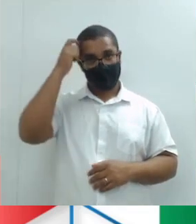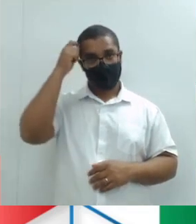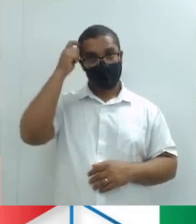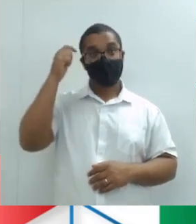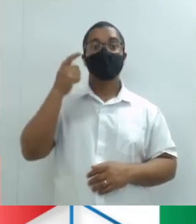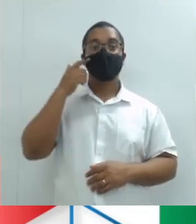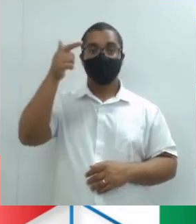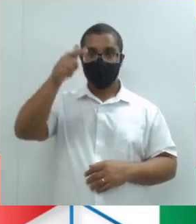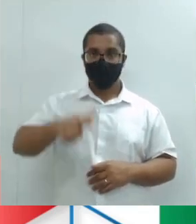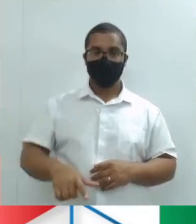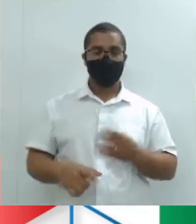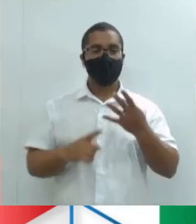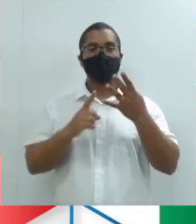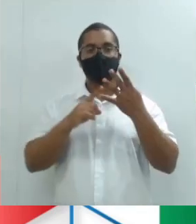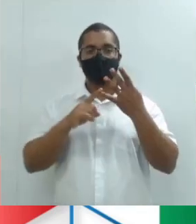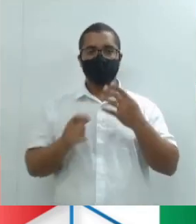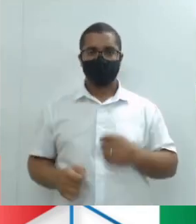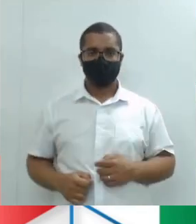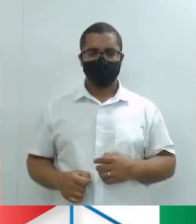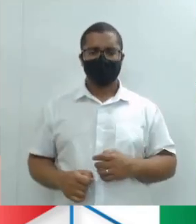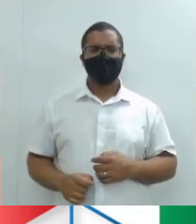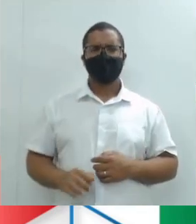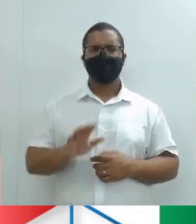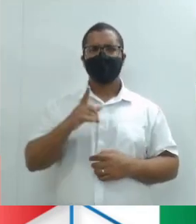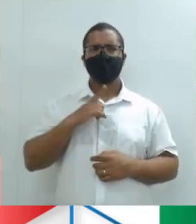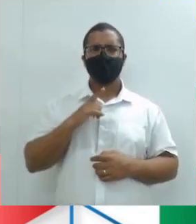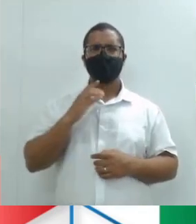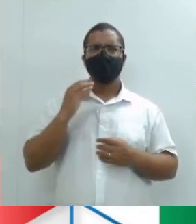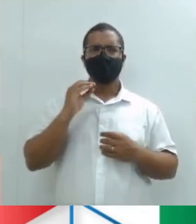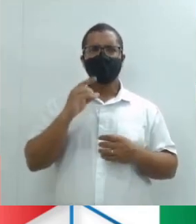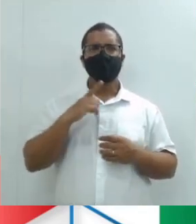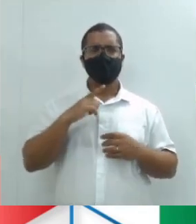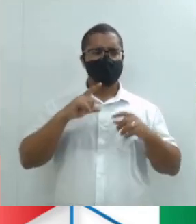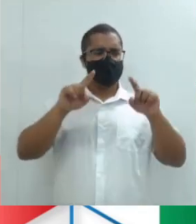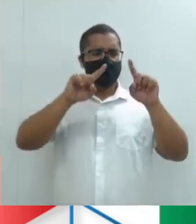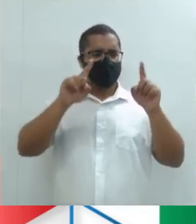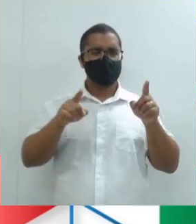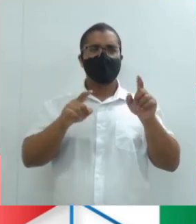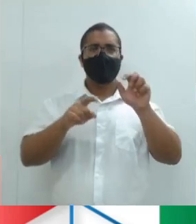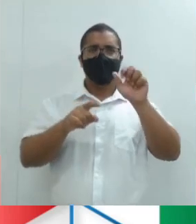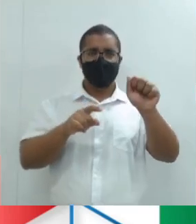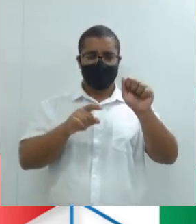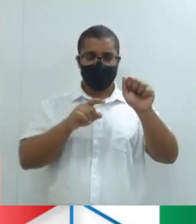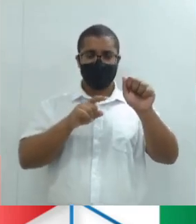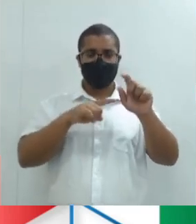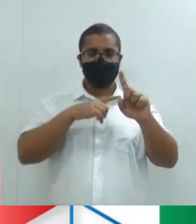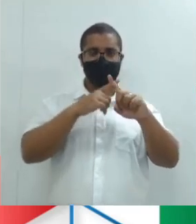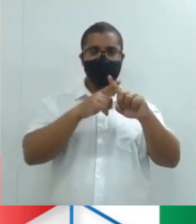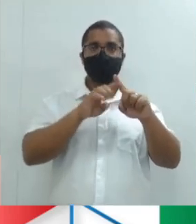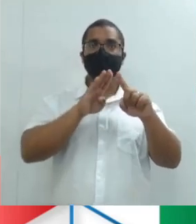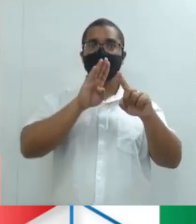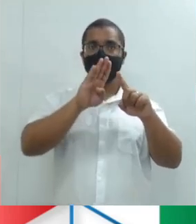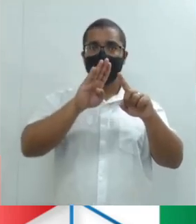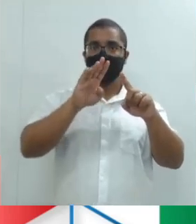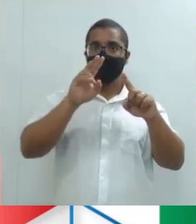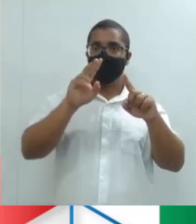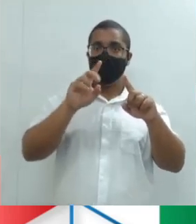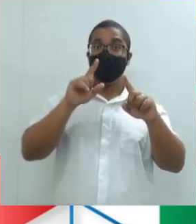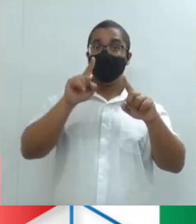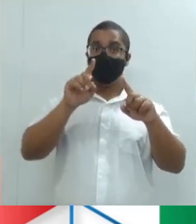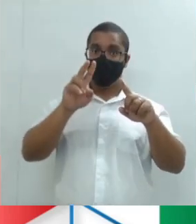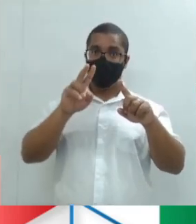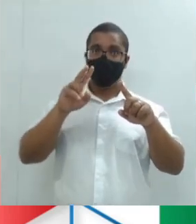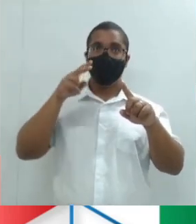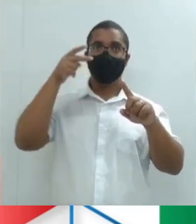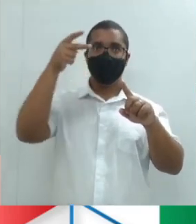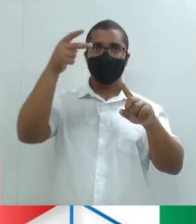para a quarta propriedade. Ela diz que quando eu tenho um produto de bases diferentes, mais elevado ao